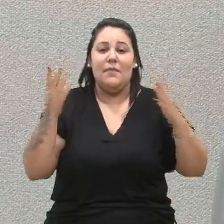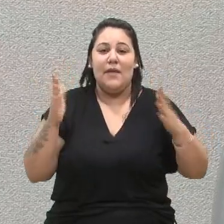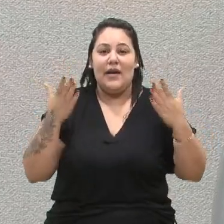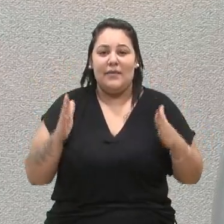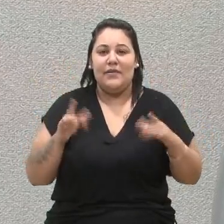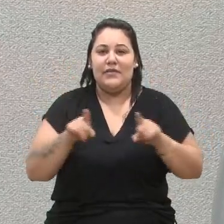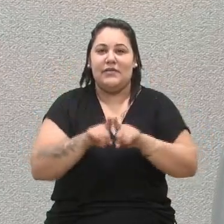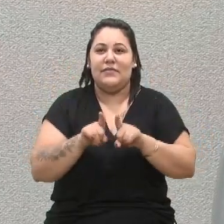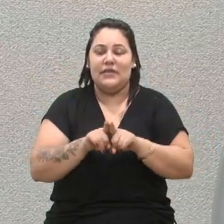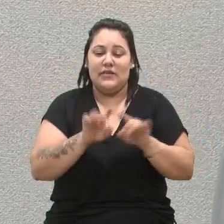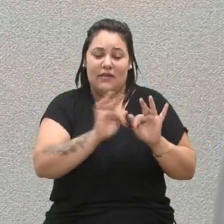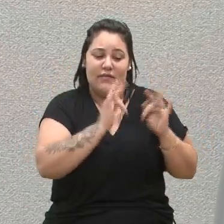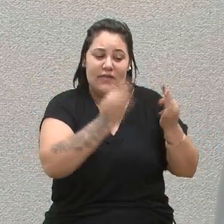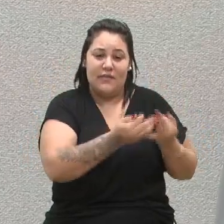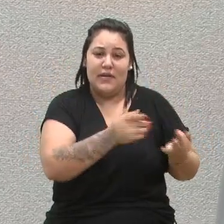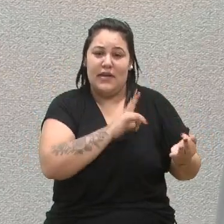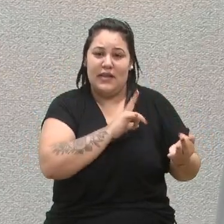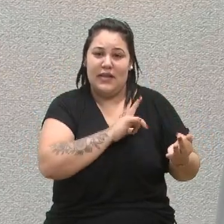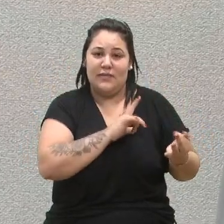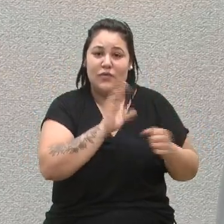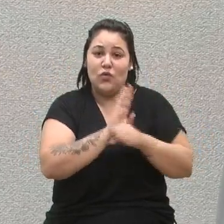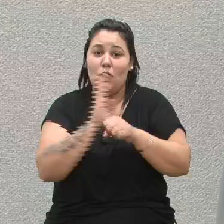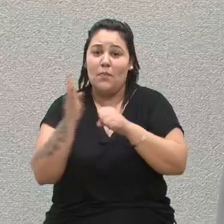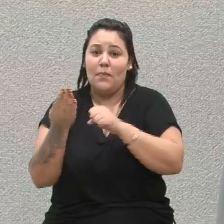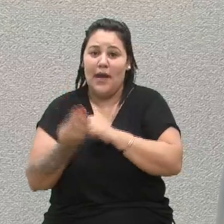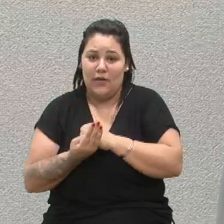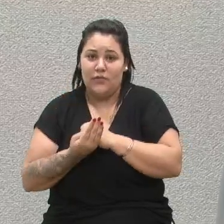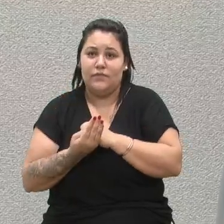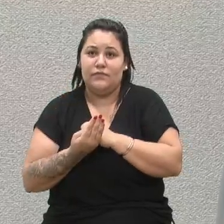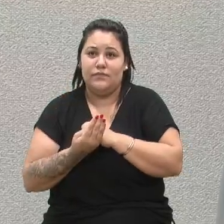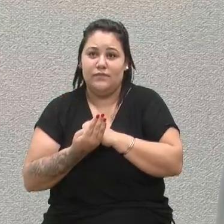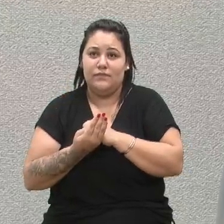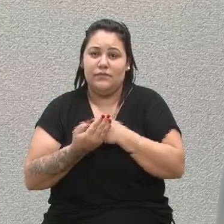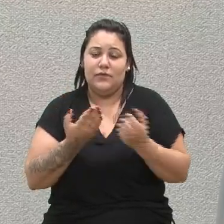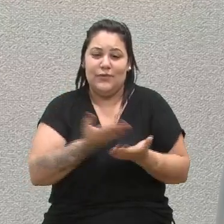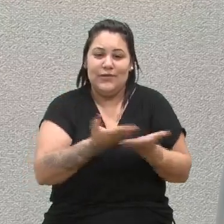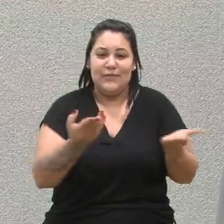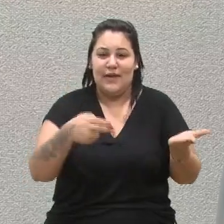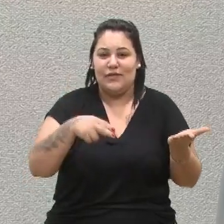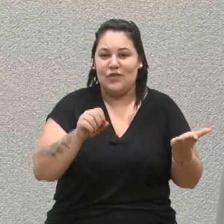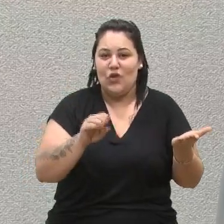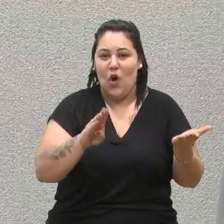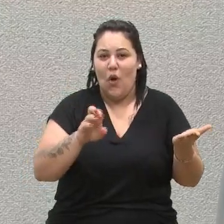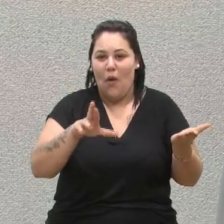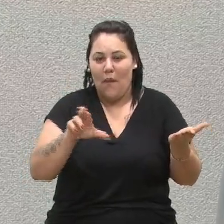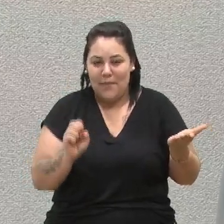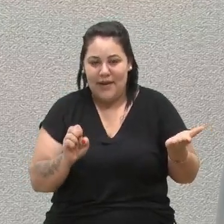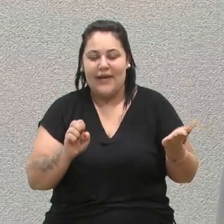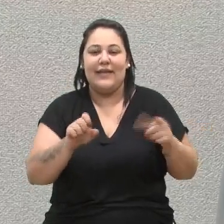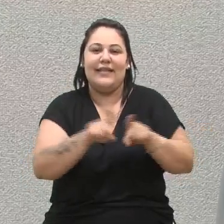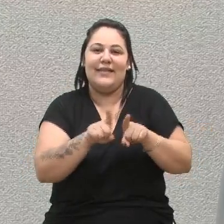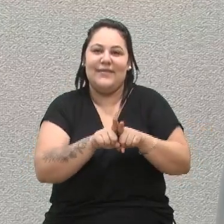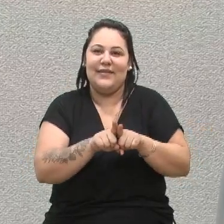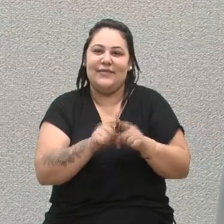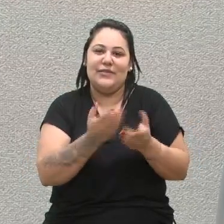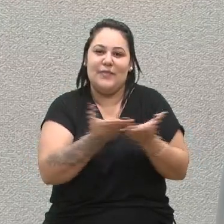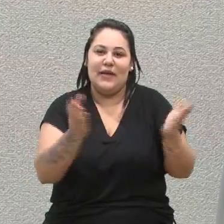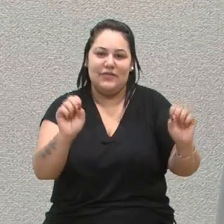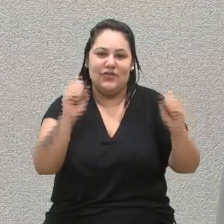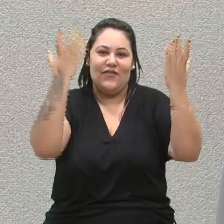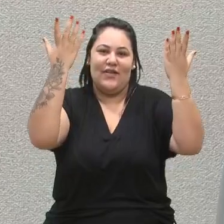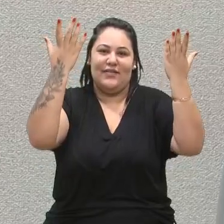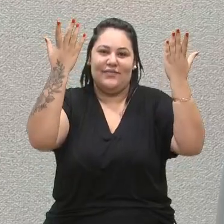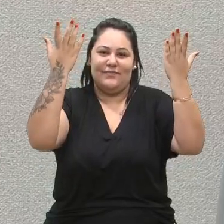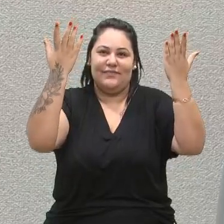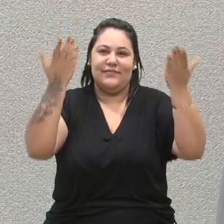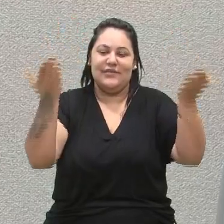que essa família tem lá no bairro, né? Espaço Nobre, também um grande espaço de eventos, então